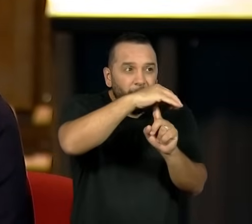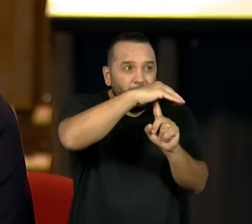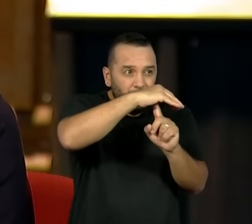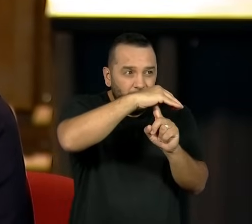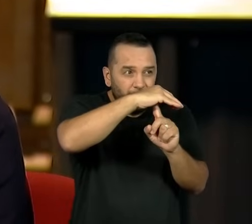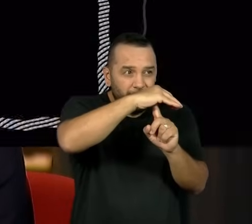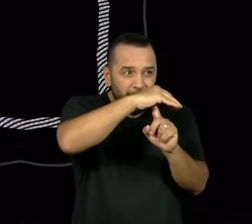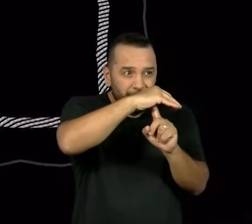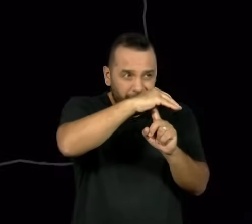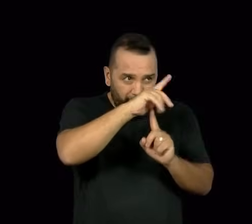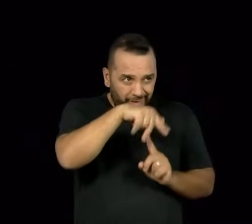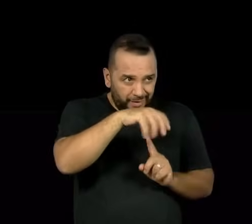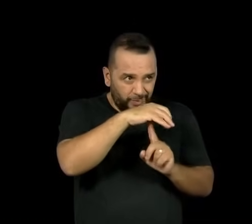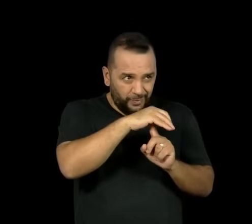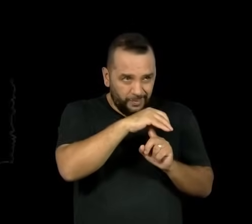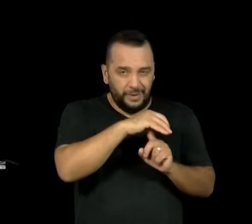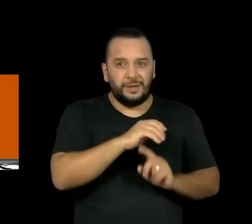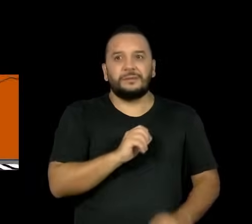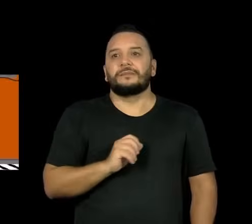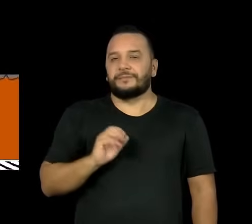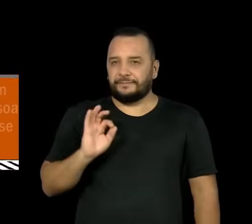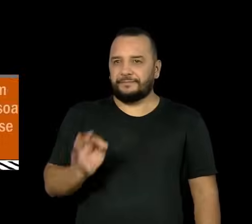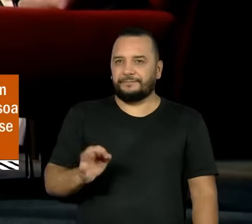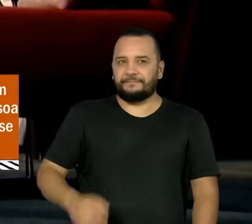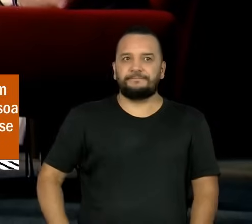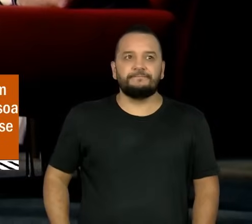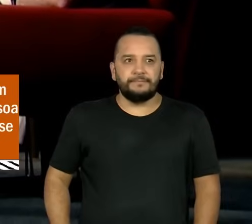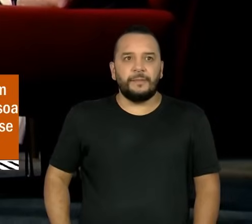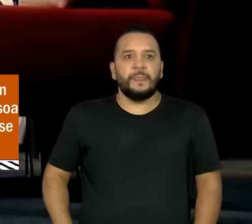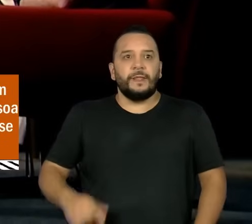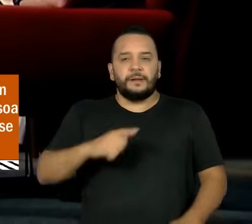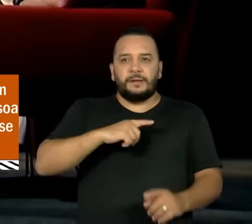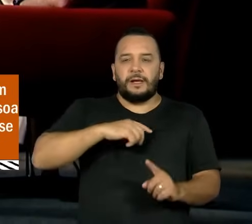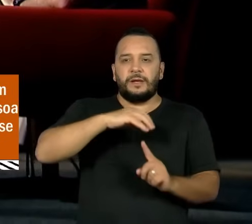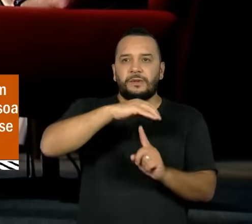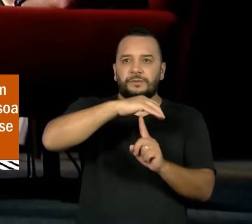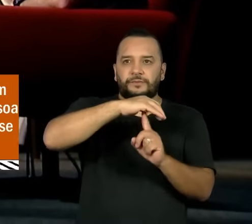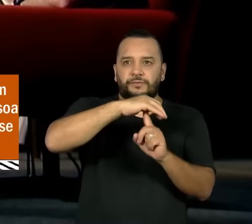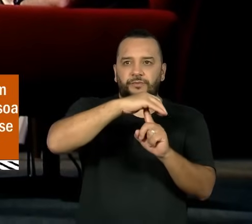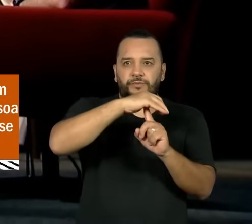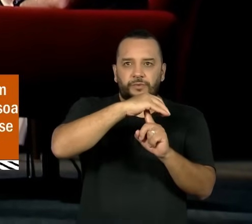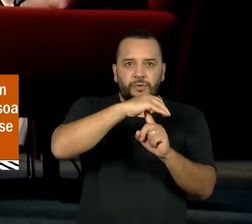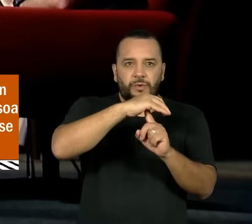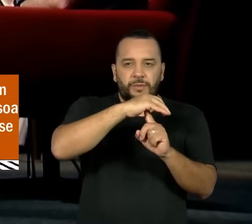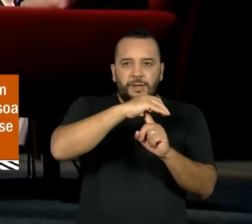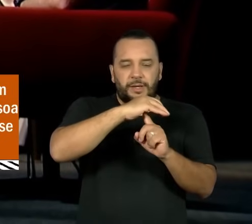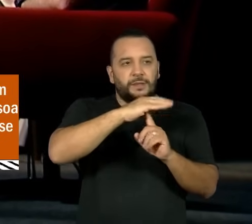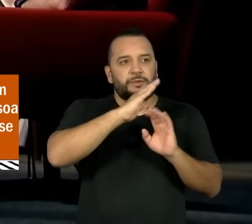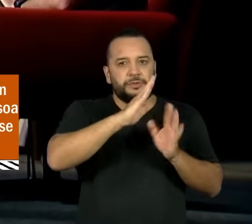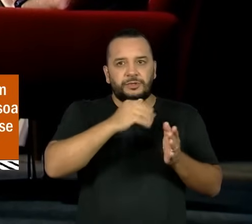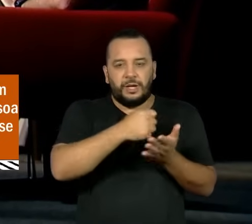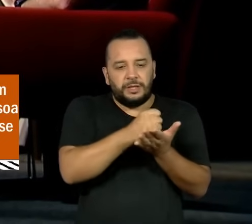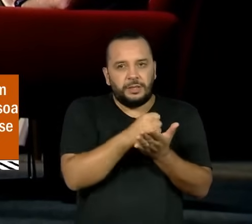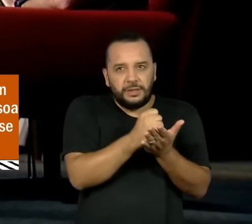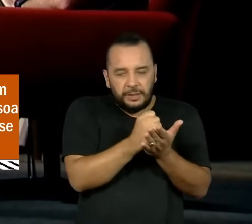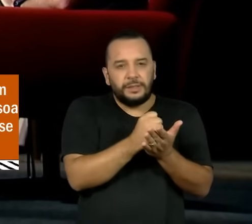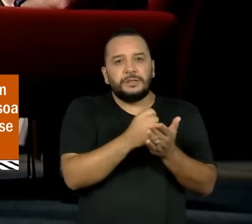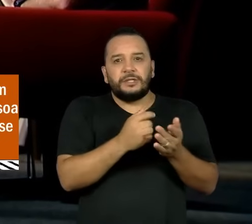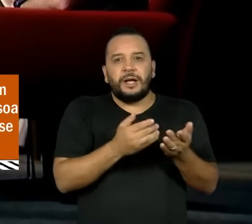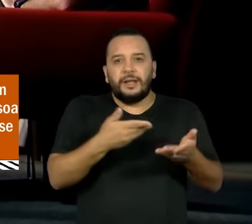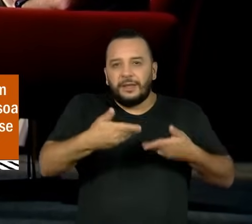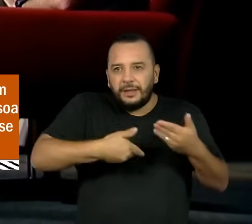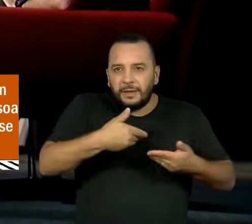mágicos. Exato. Paola Sampaio, eu já ouvi que os cogumelos psicodélicos, quando utilizados em tratamento controlado por